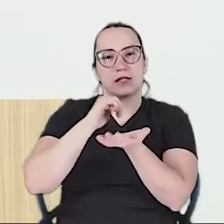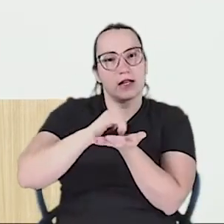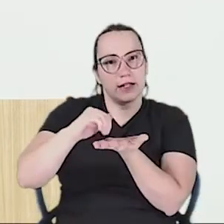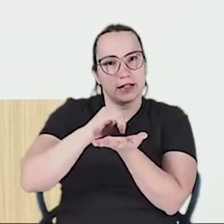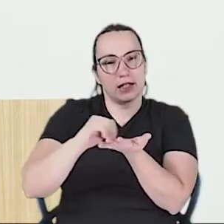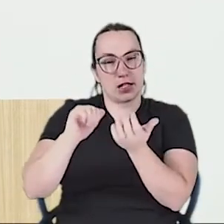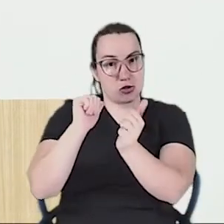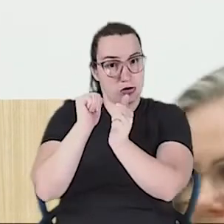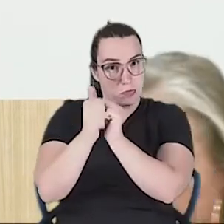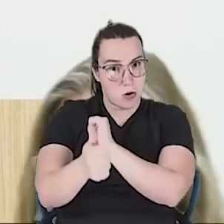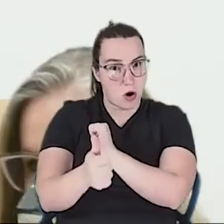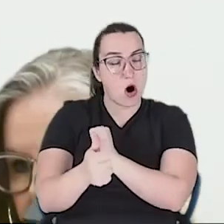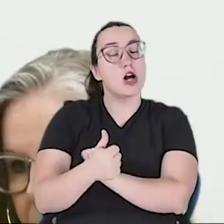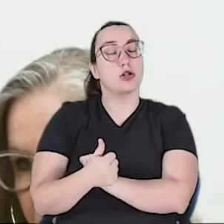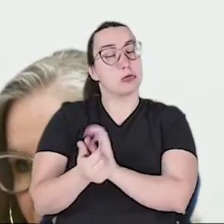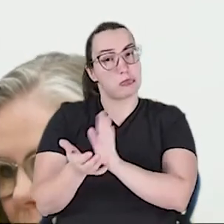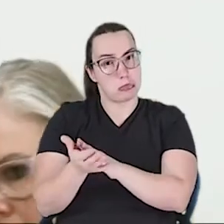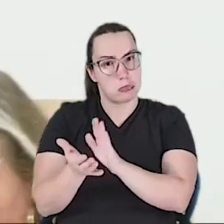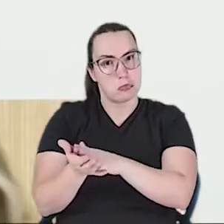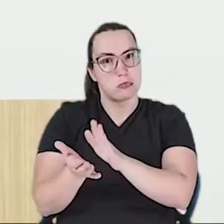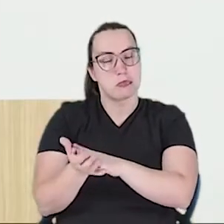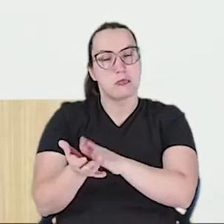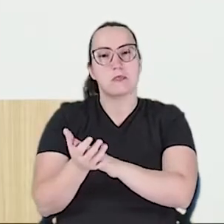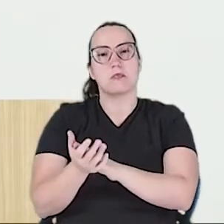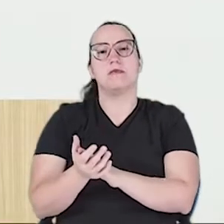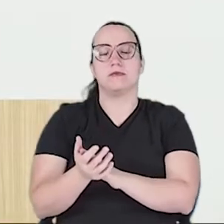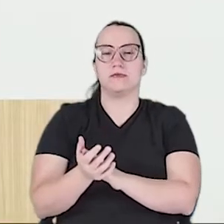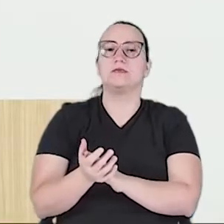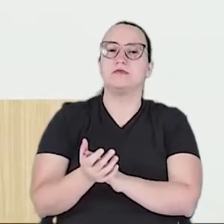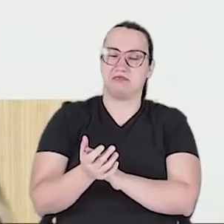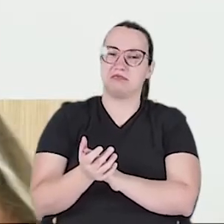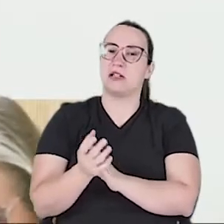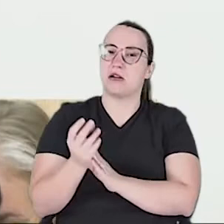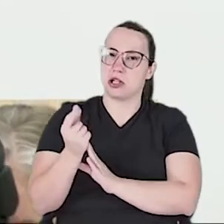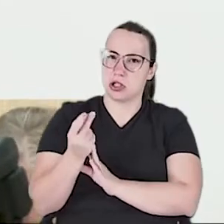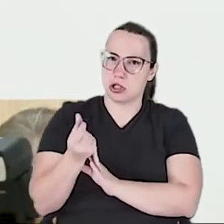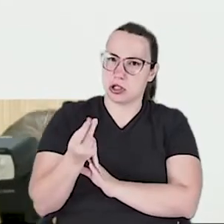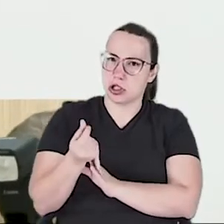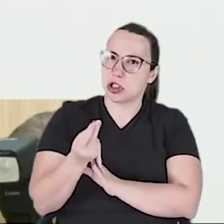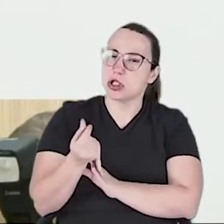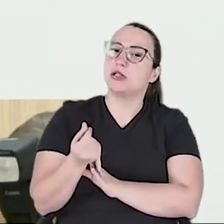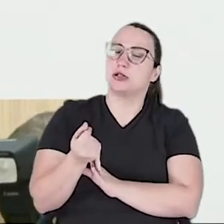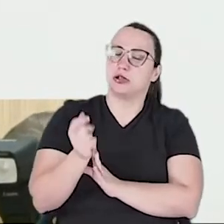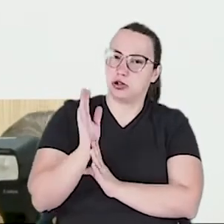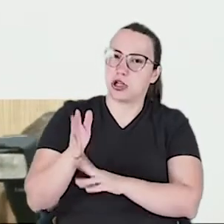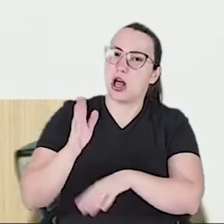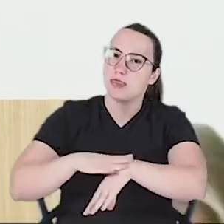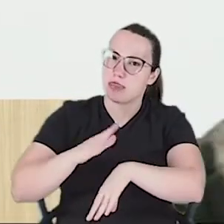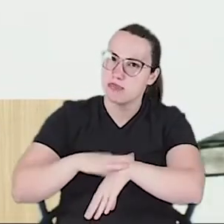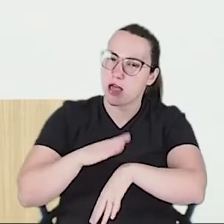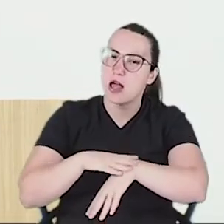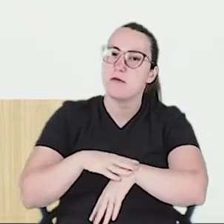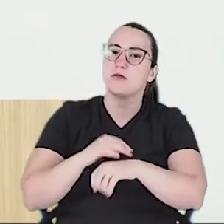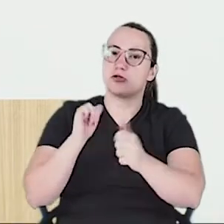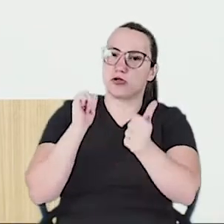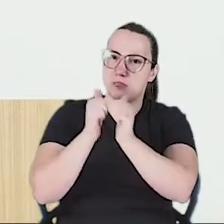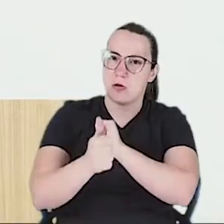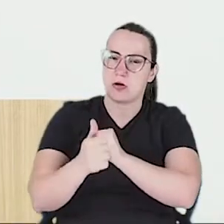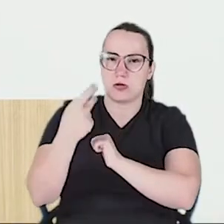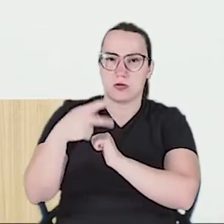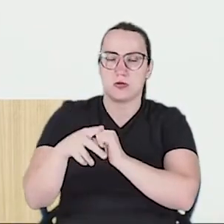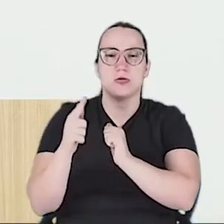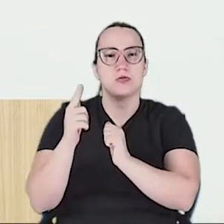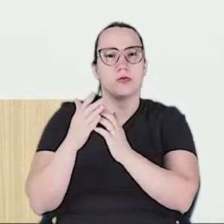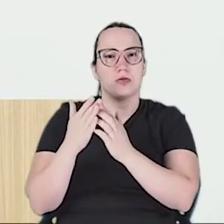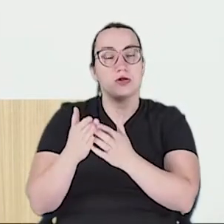muito tempo, não é puxando sardinha para um ou para outro, não, mas que faz muito tempo que o esporte do nosso município não está tão